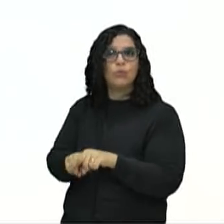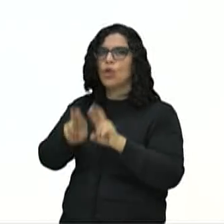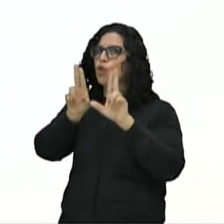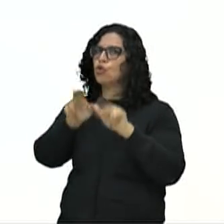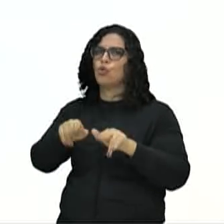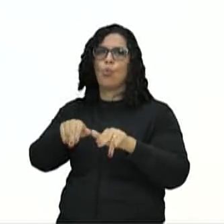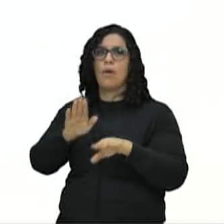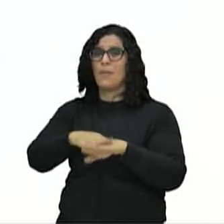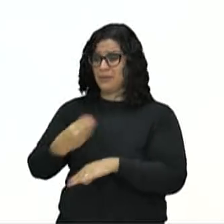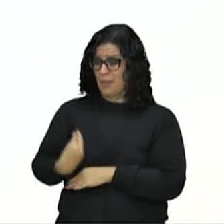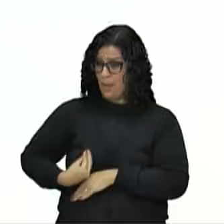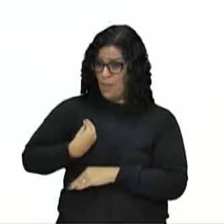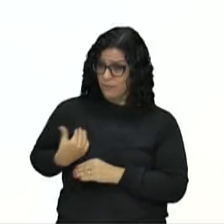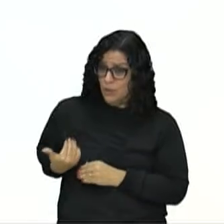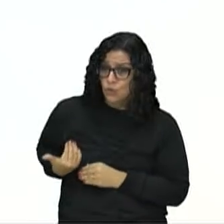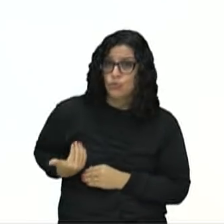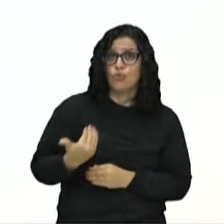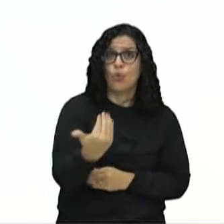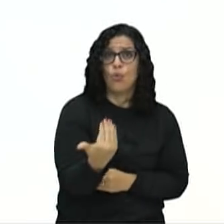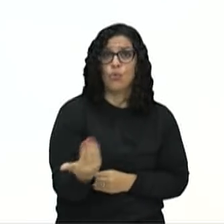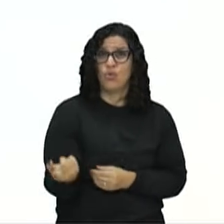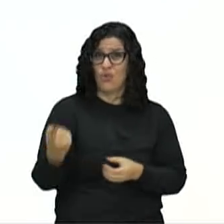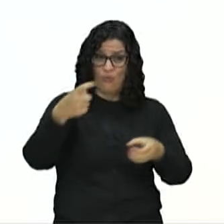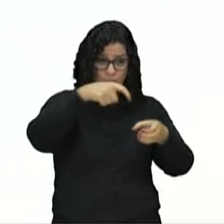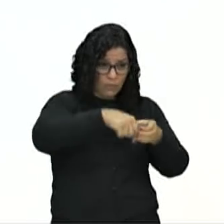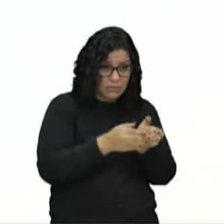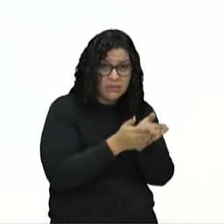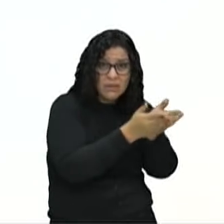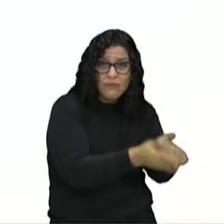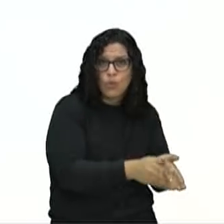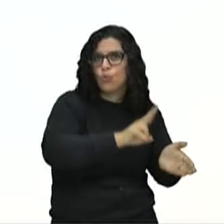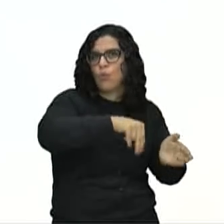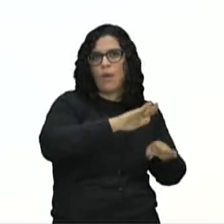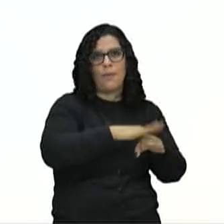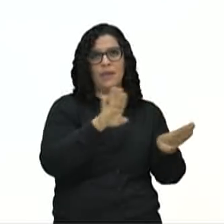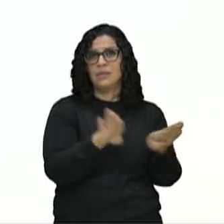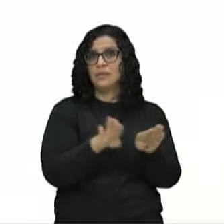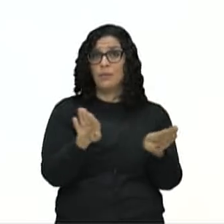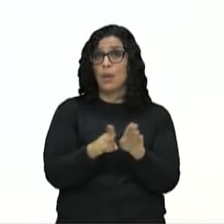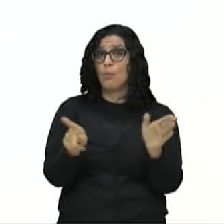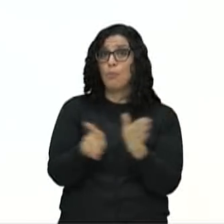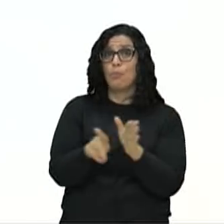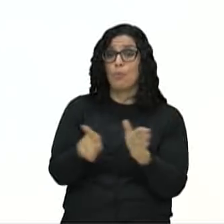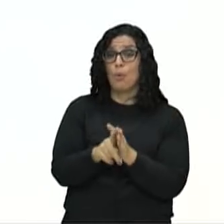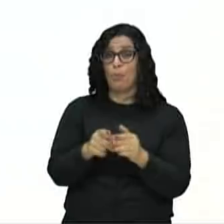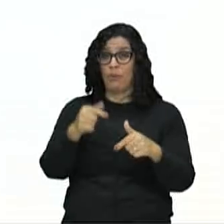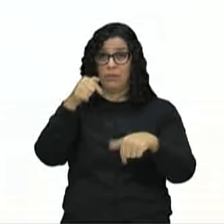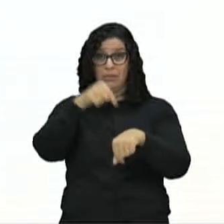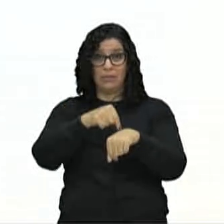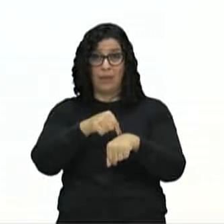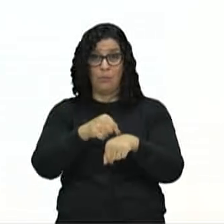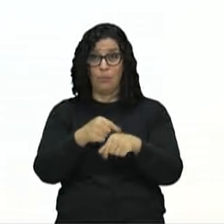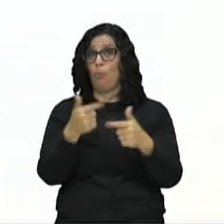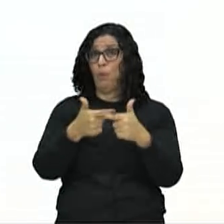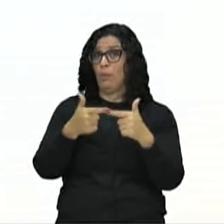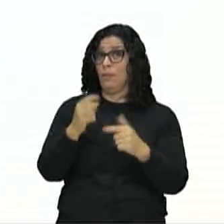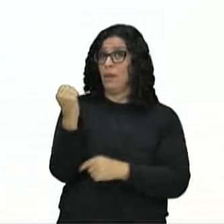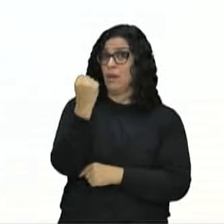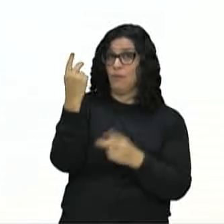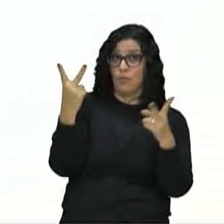toda a vida a entrar em navios para não me expor a idênticos desastres.